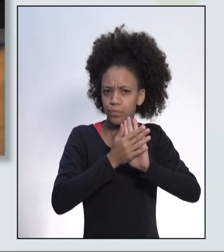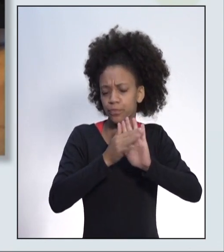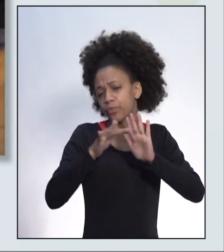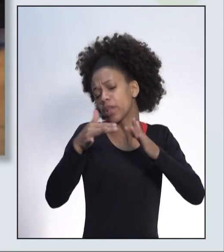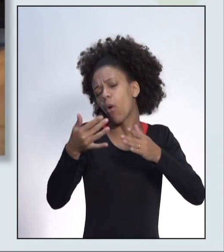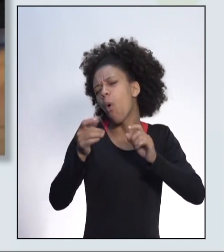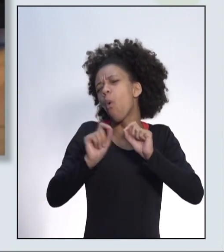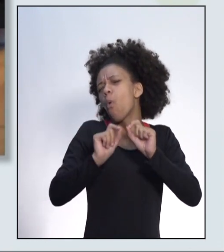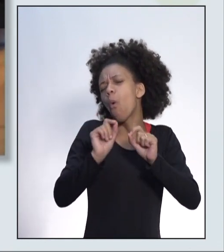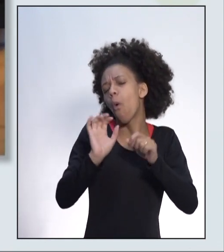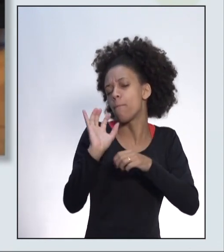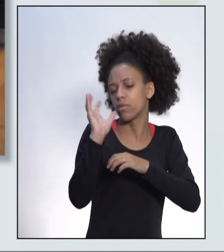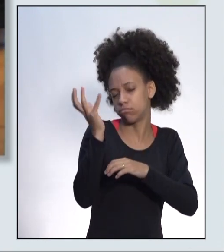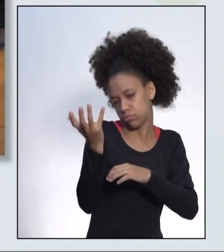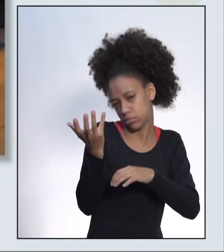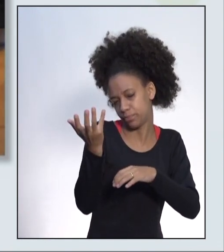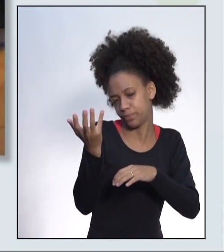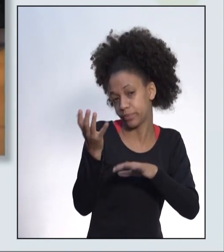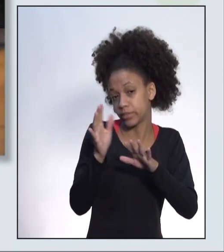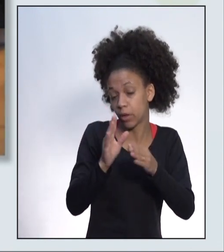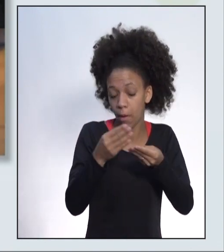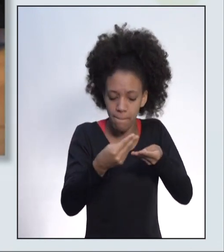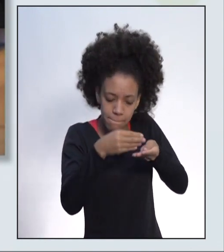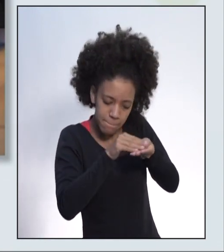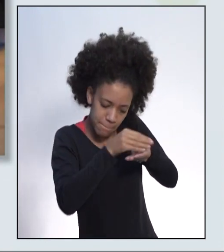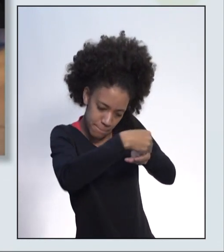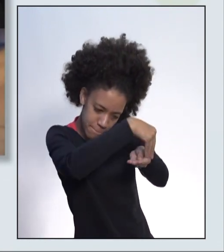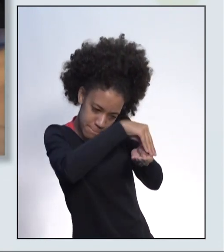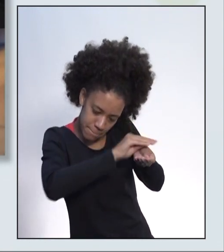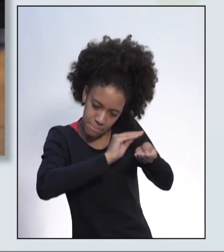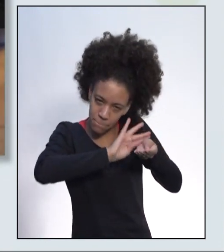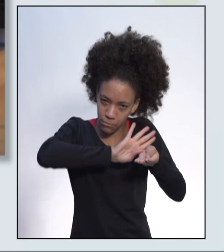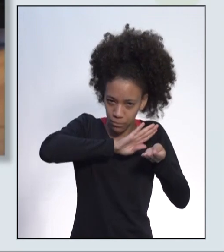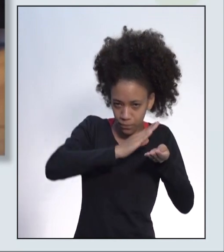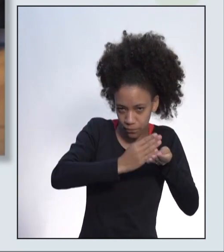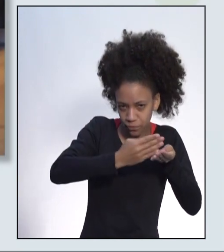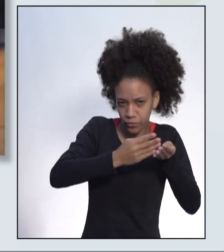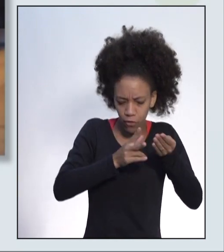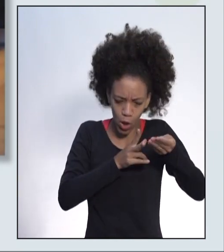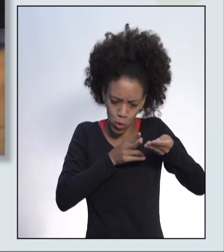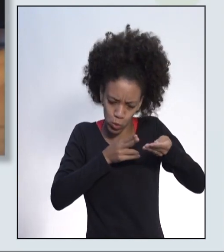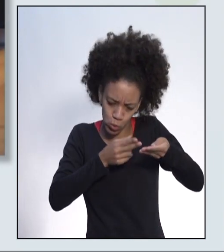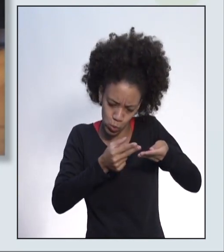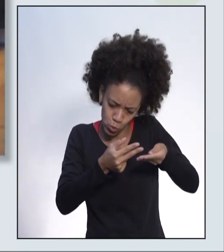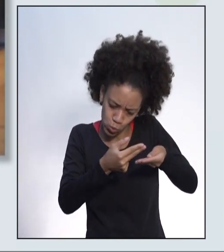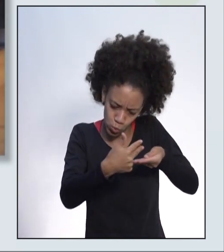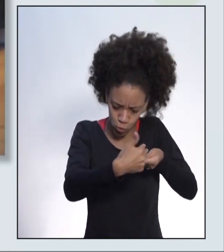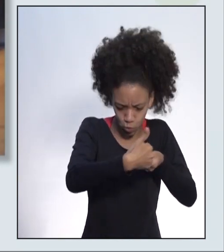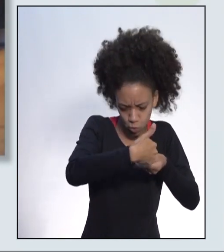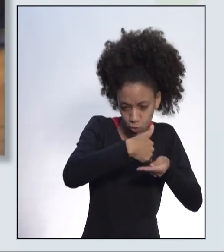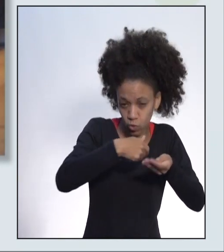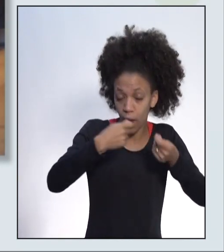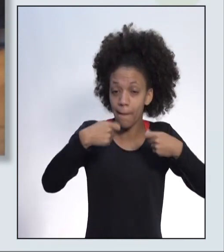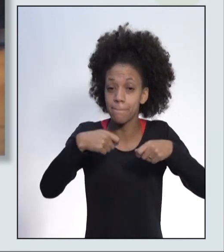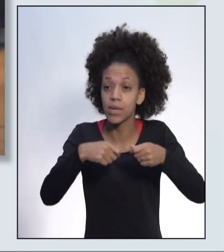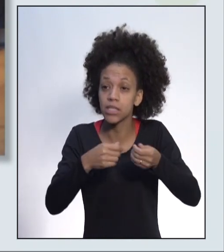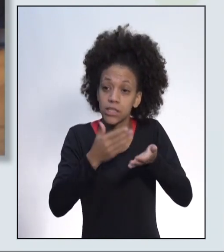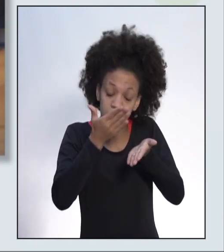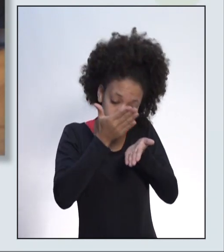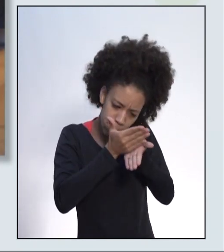O que eu faço? Então depois que eu dobrei esse papel, eu vou fazer um recorte. Eu preciso cortar aqui, ó,